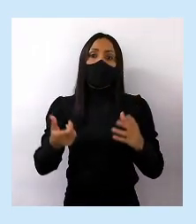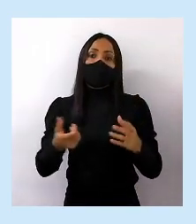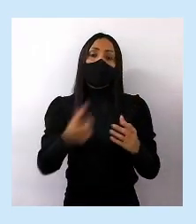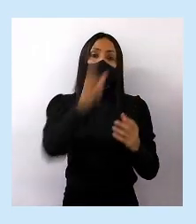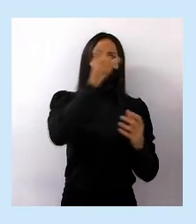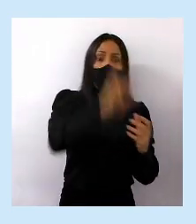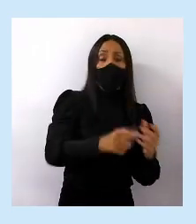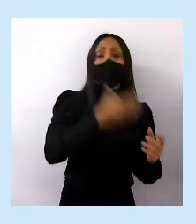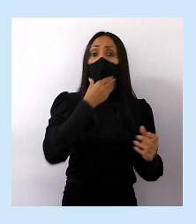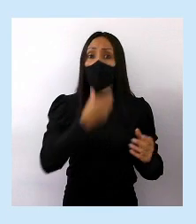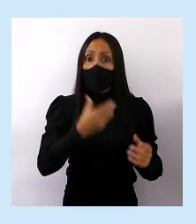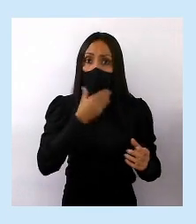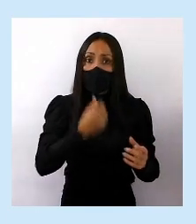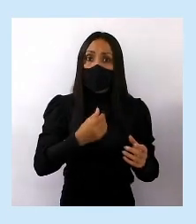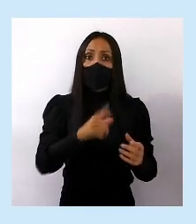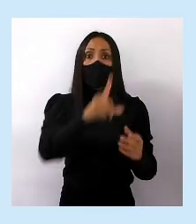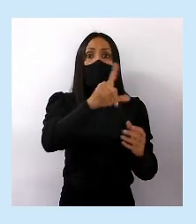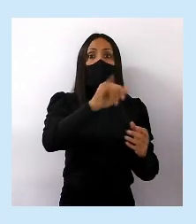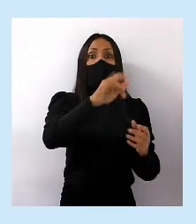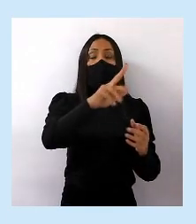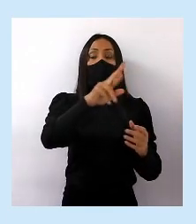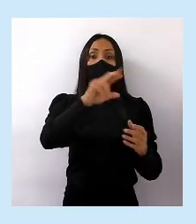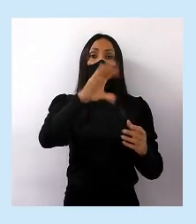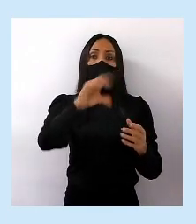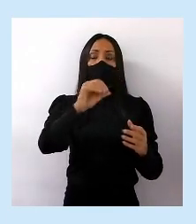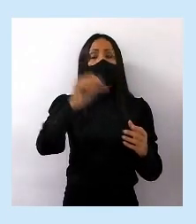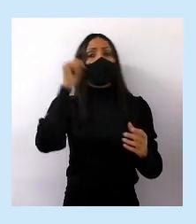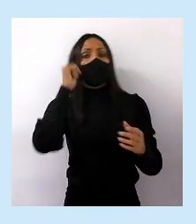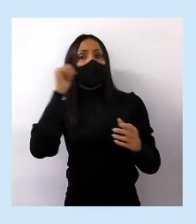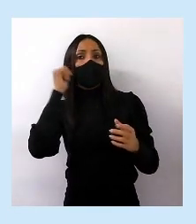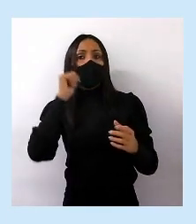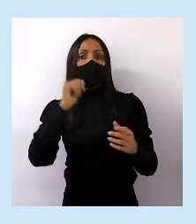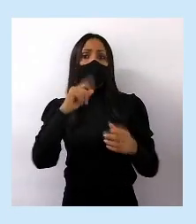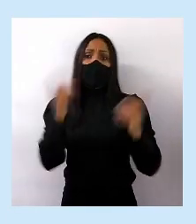homens com eu líricos femininos e